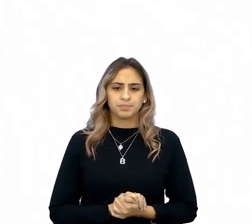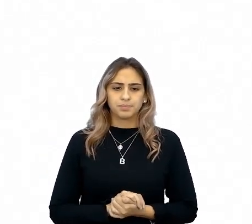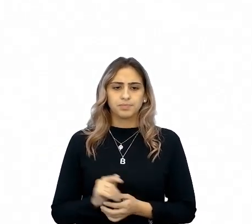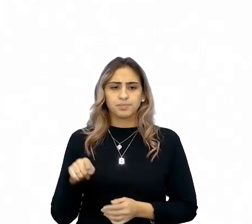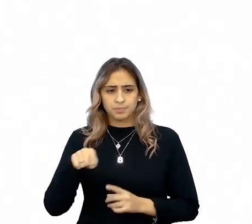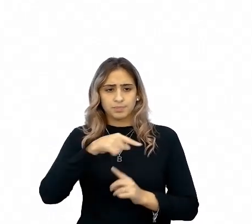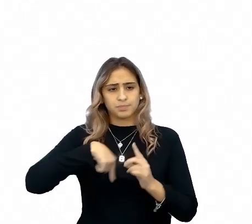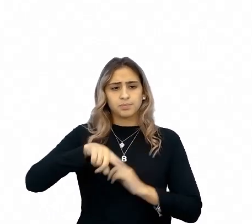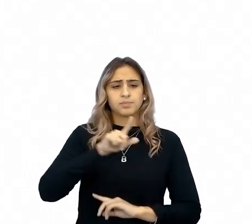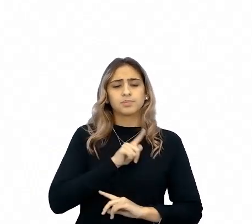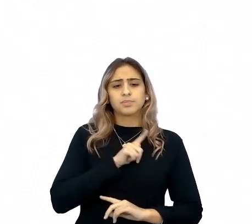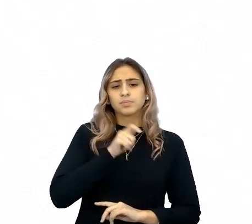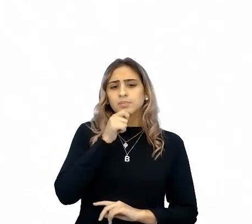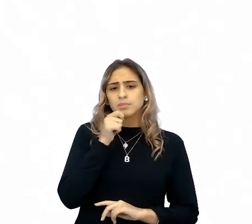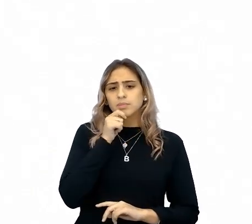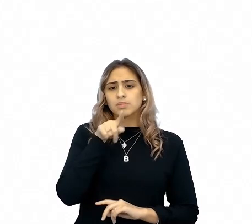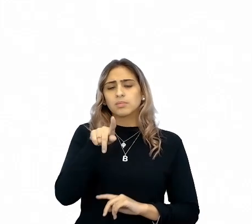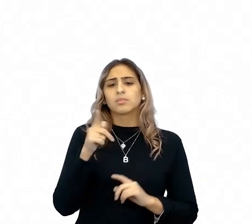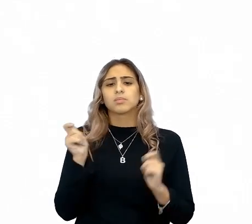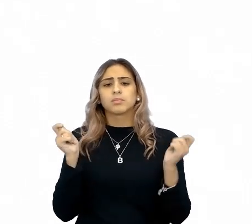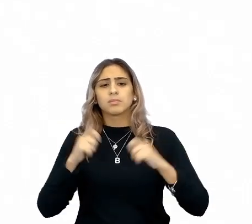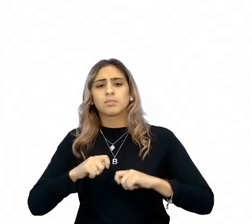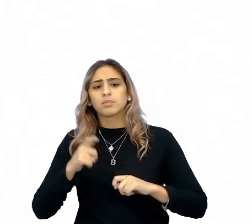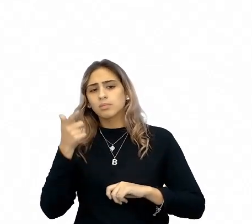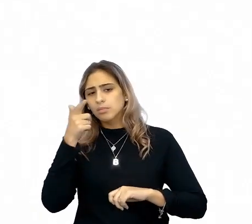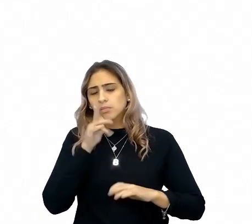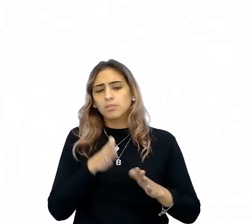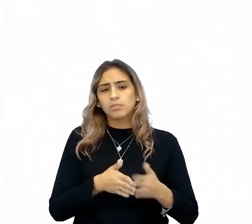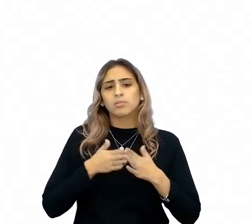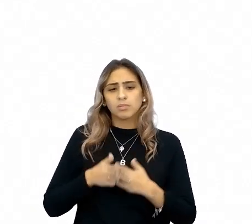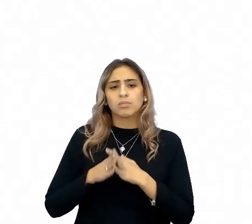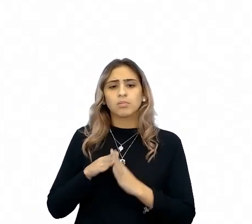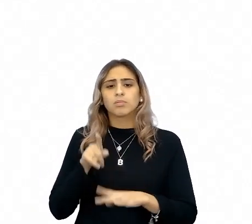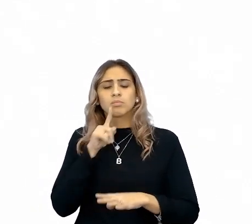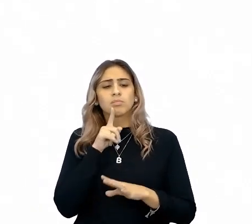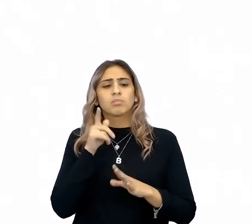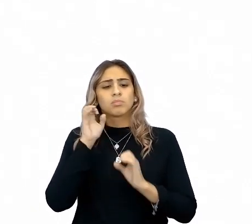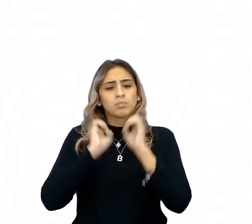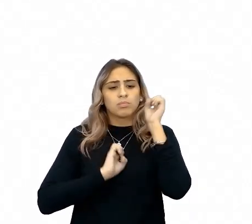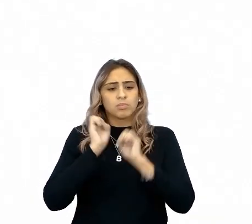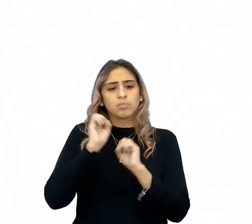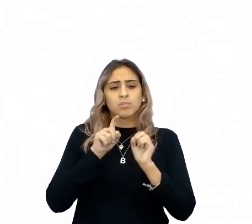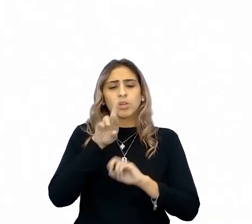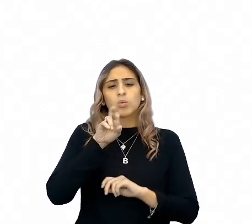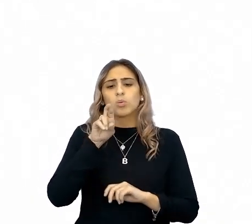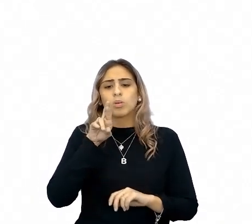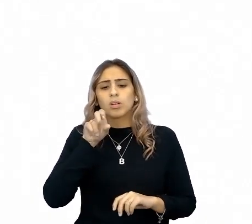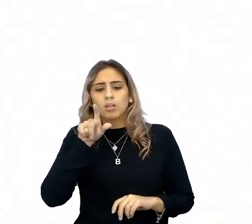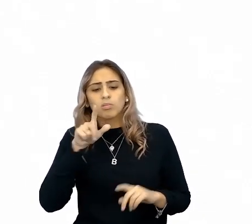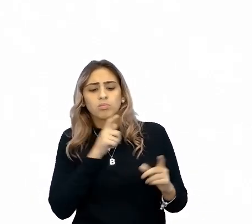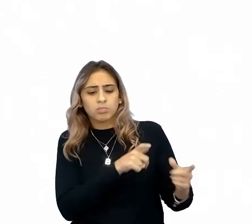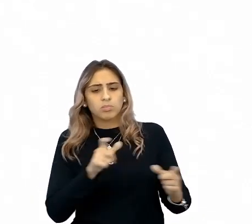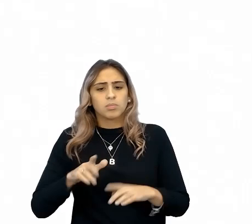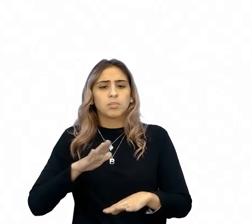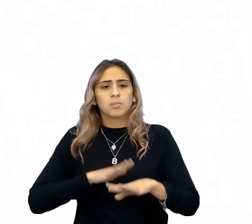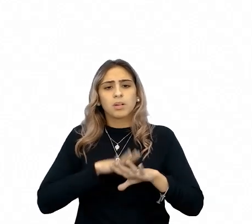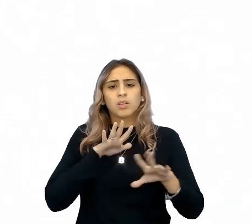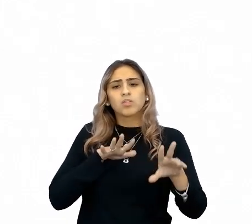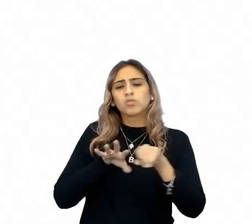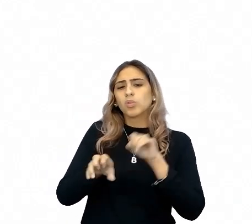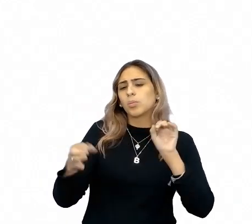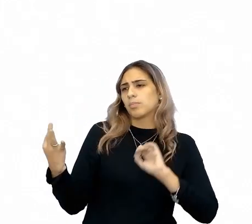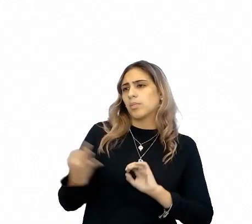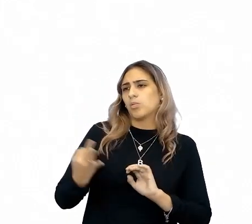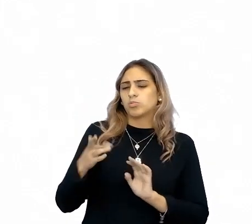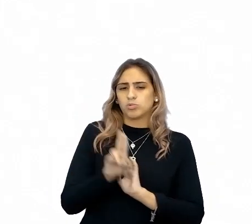Essa roda tem ainda a potência de favorecer o emprego da linguagem oral em situação mais formal